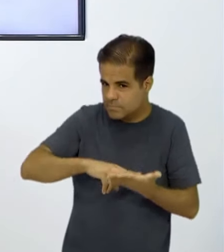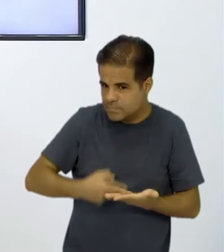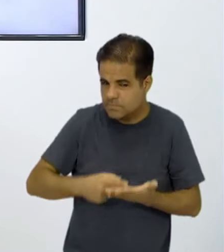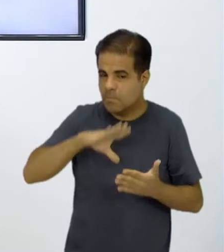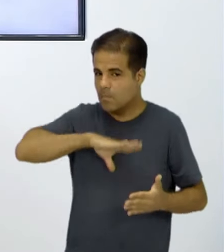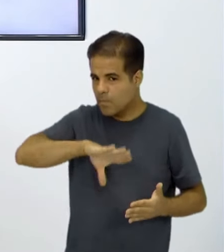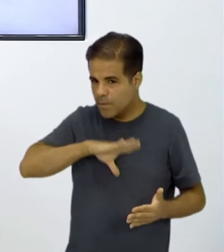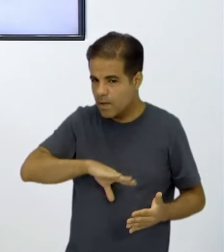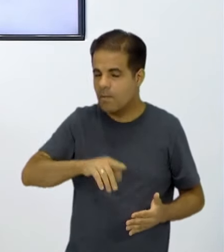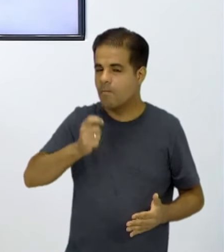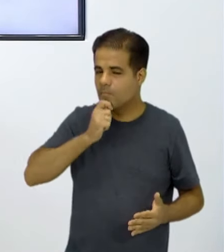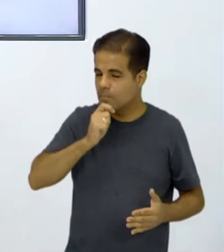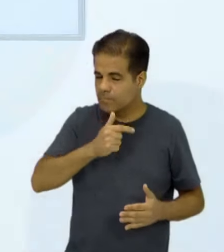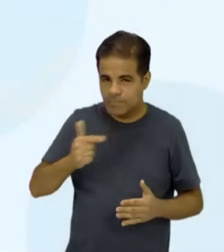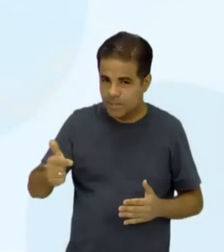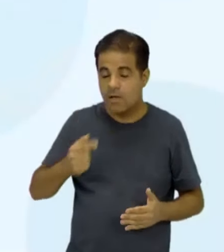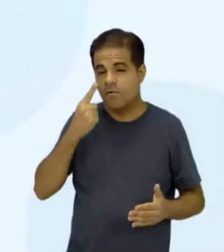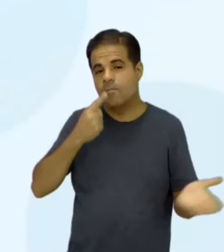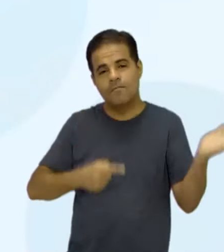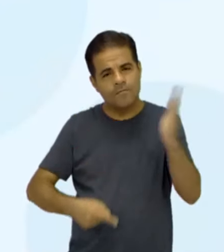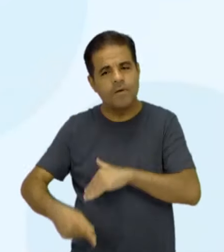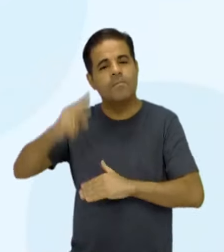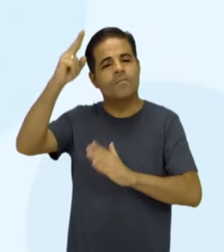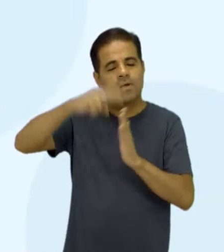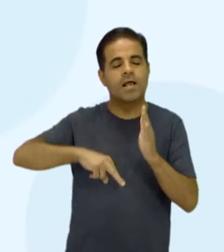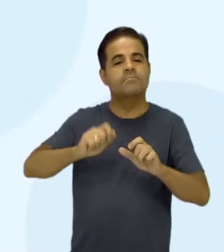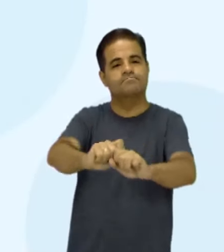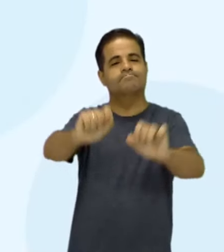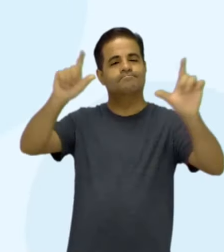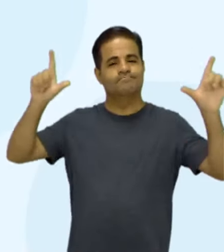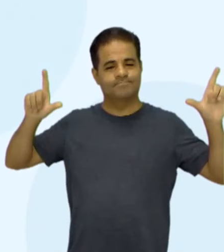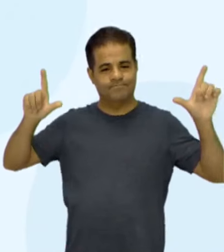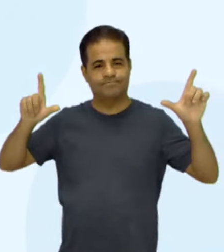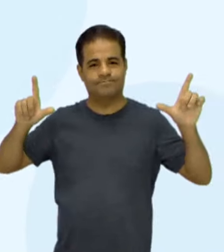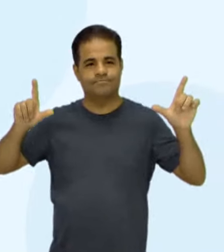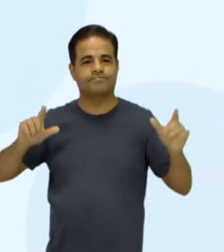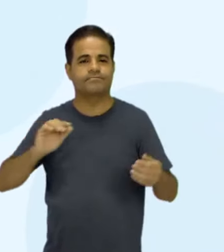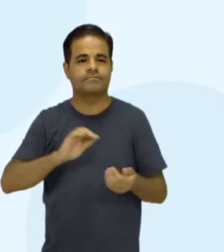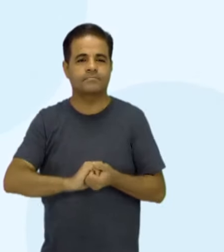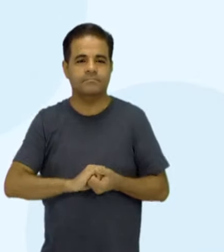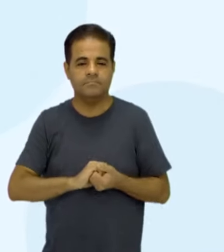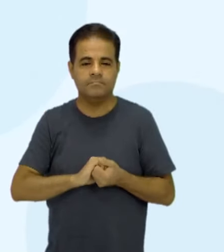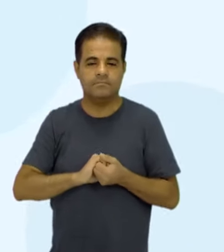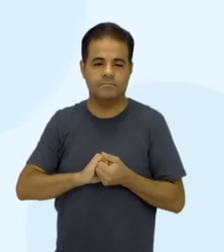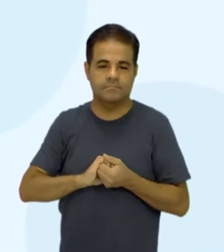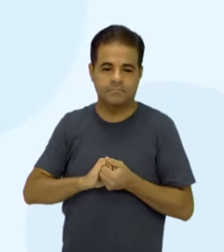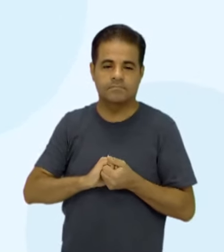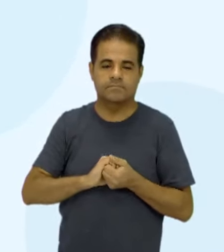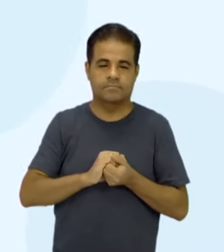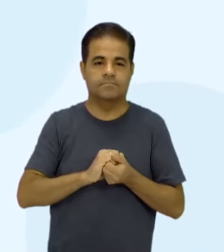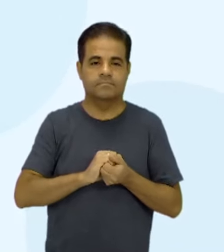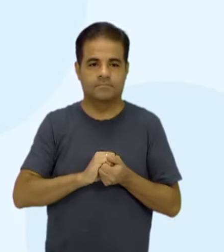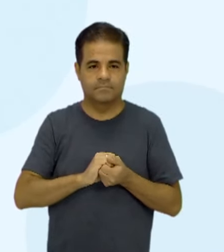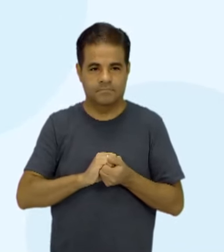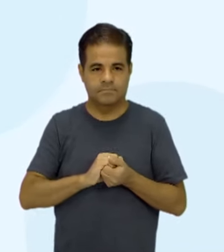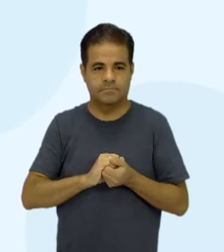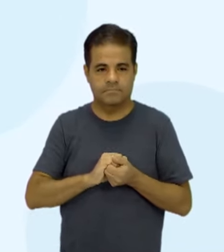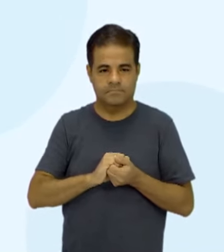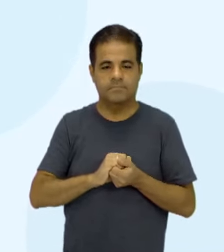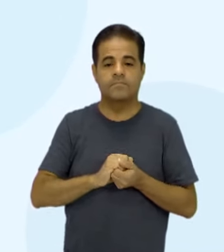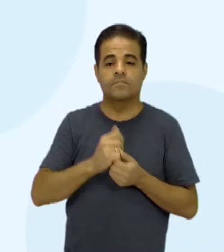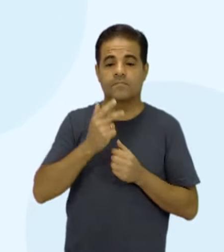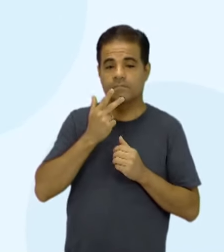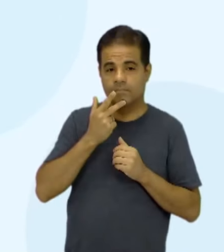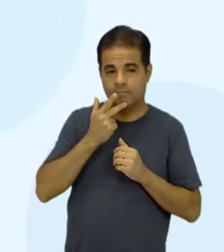lá então vamos para leitura do texto aqui comigo na tela there could we have to look at